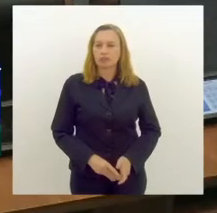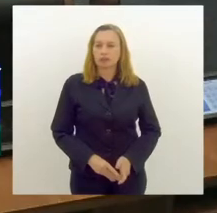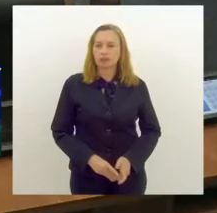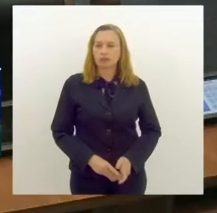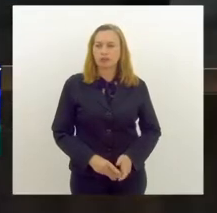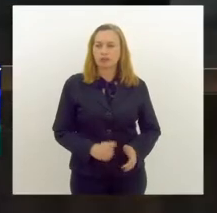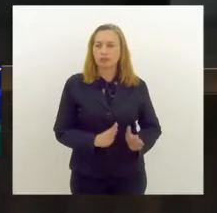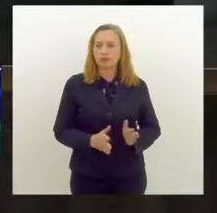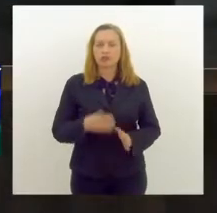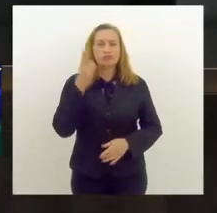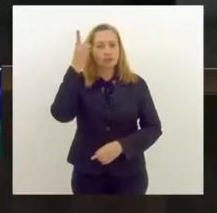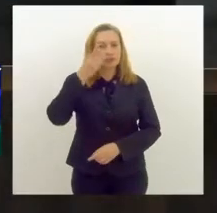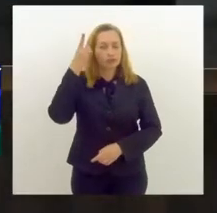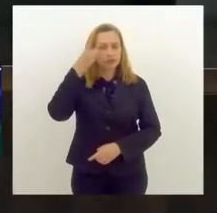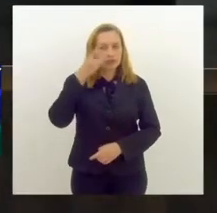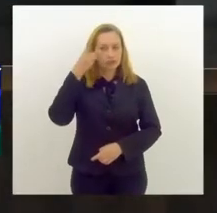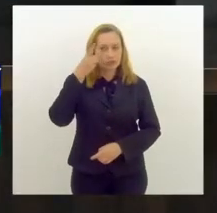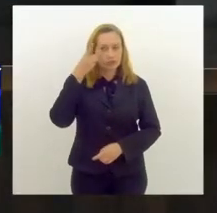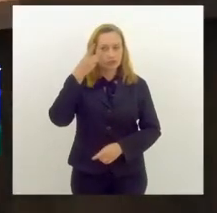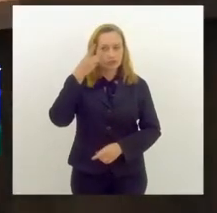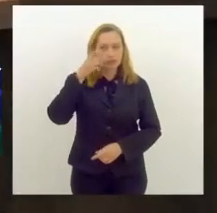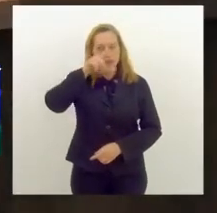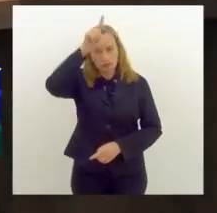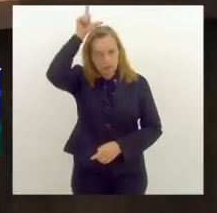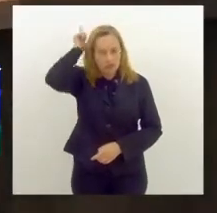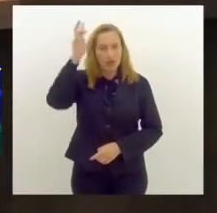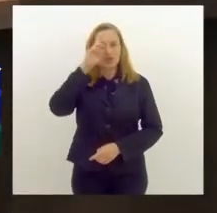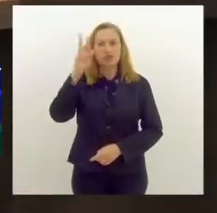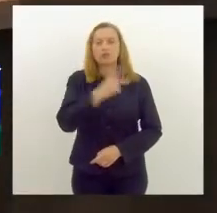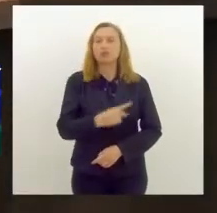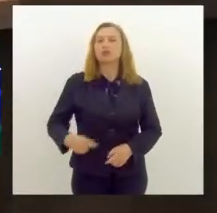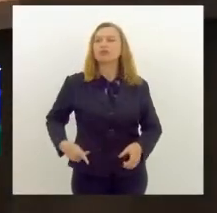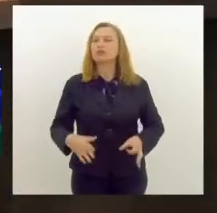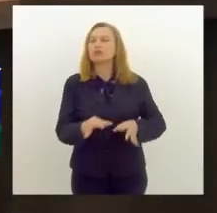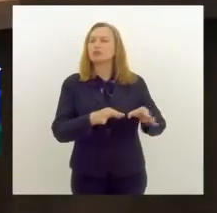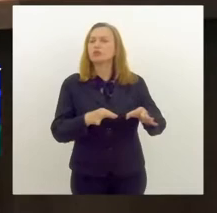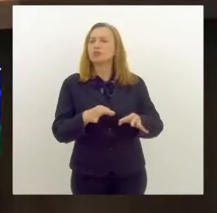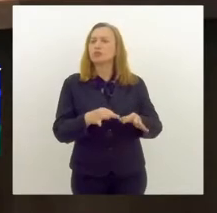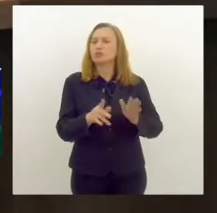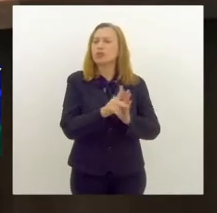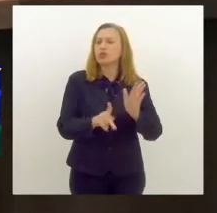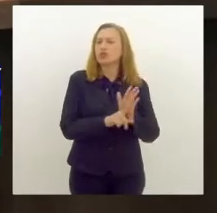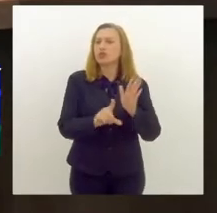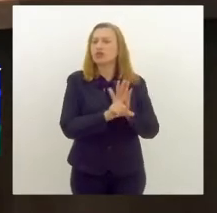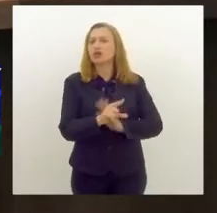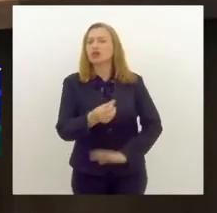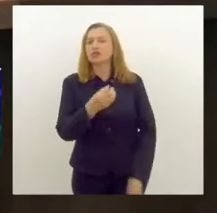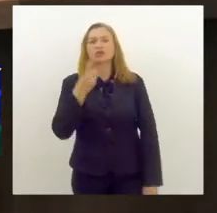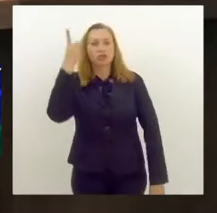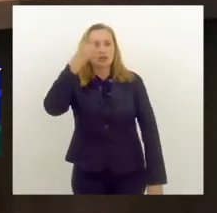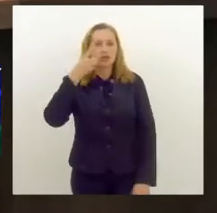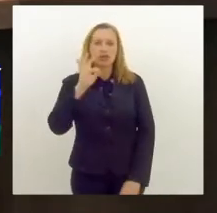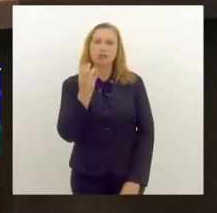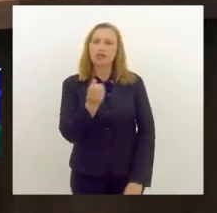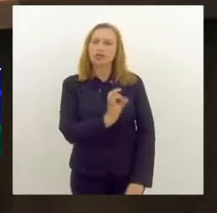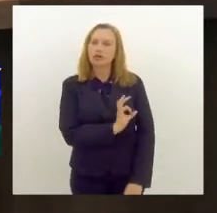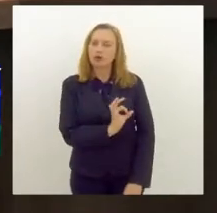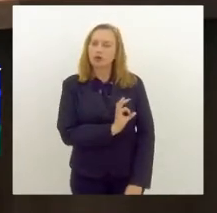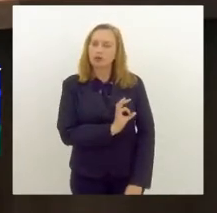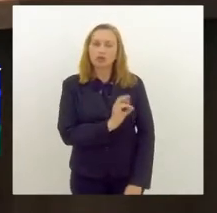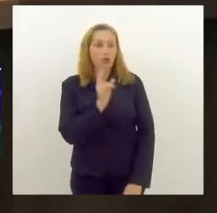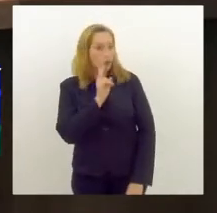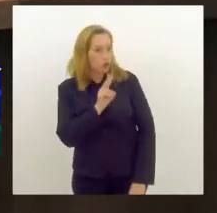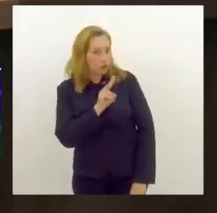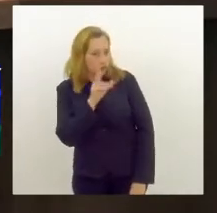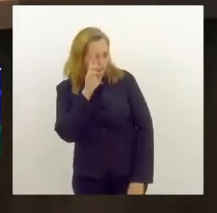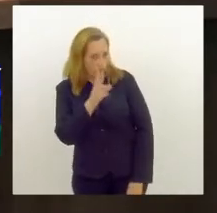Questão de ordem, deputado Luiz Paulo. Senhor presidente, no projeto de lei da deputada Marta Rocha, viu, senhor